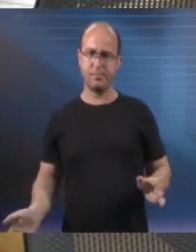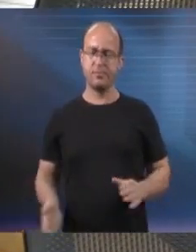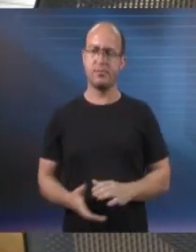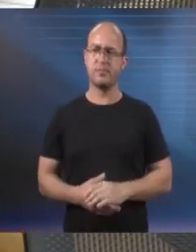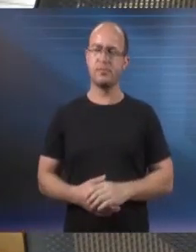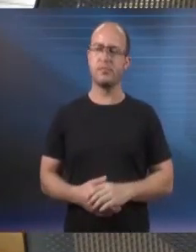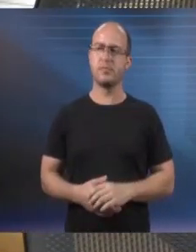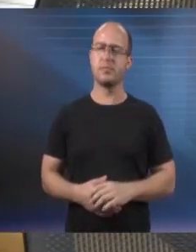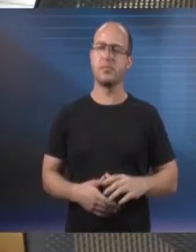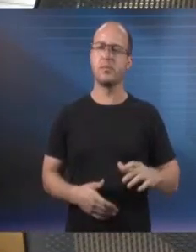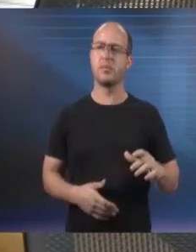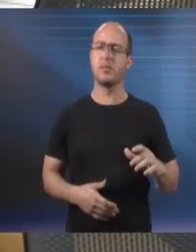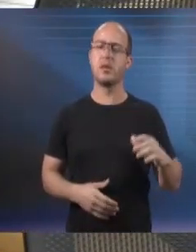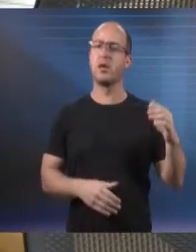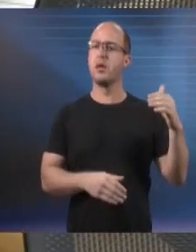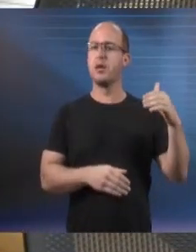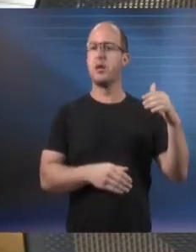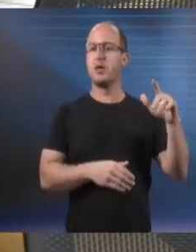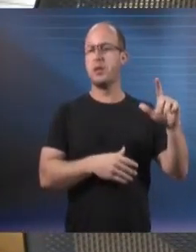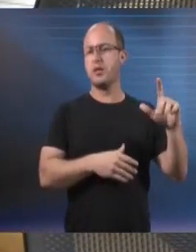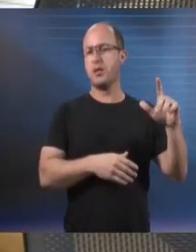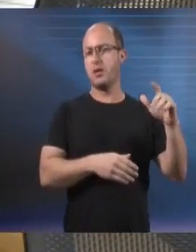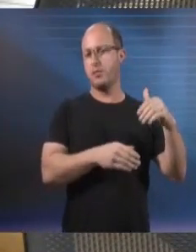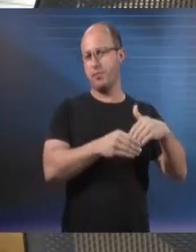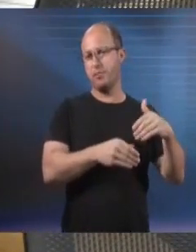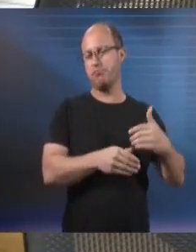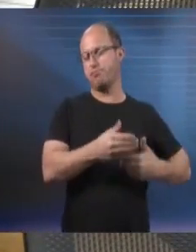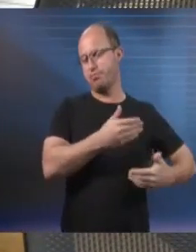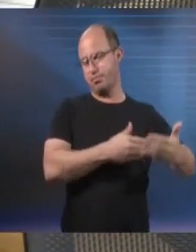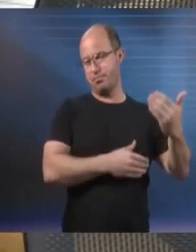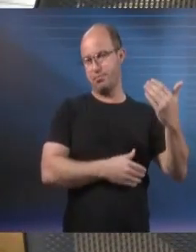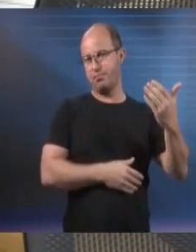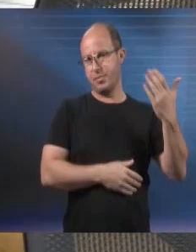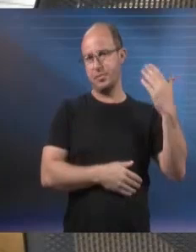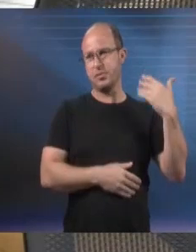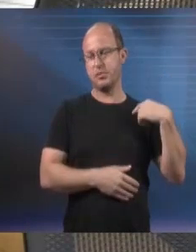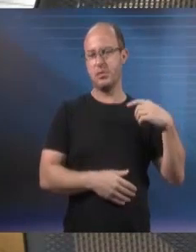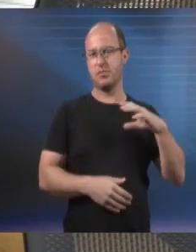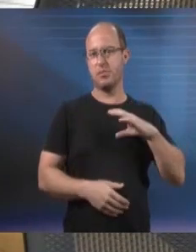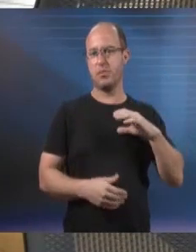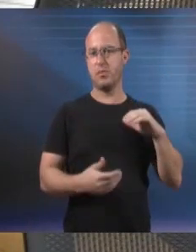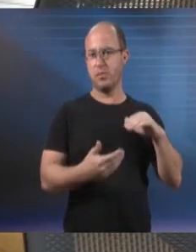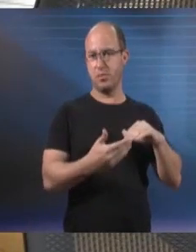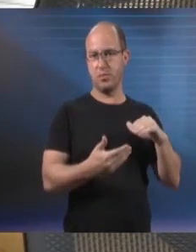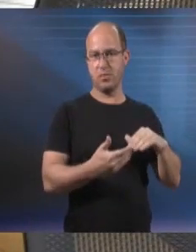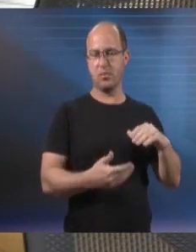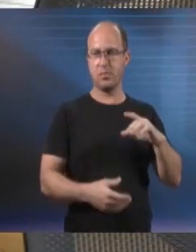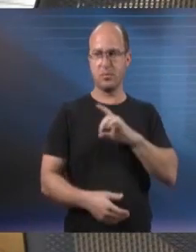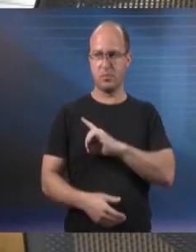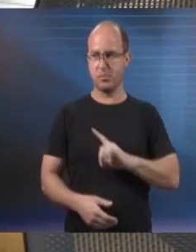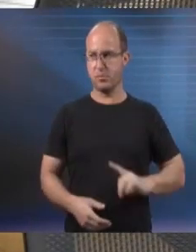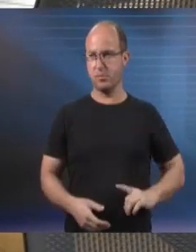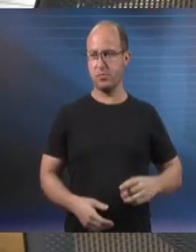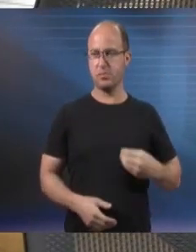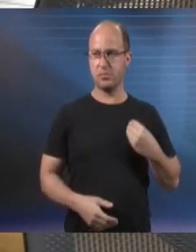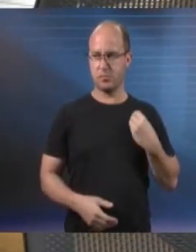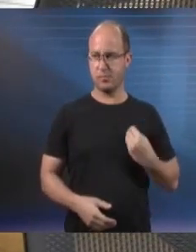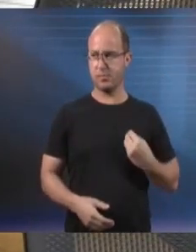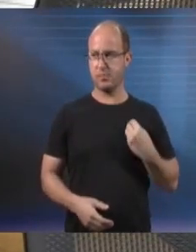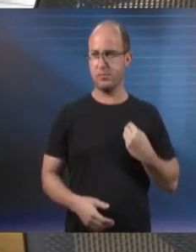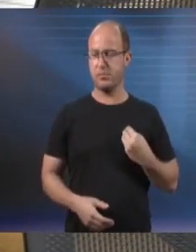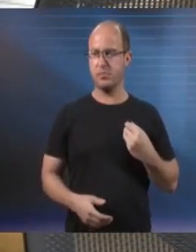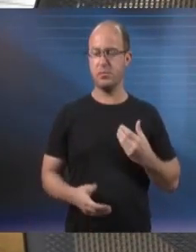Na legislatura passada, houve um acordo com os deputados que aqui estavam, que